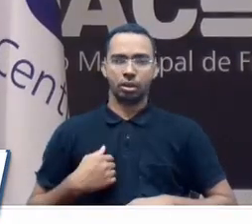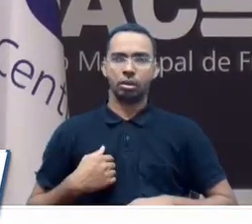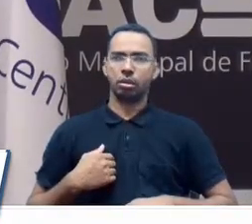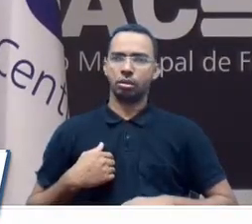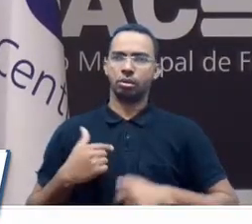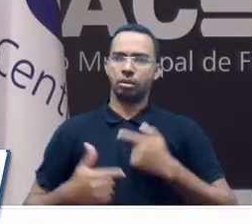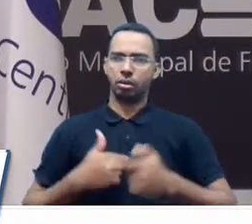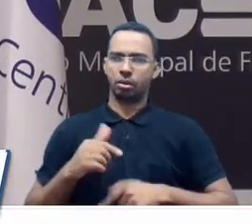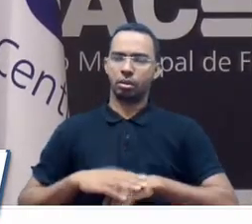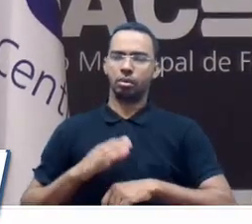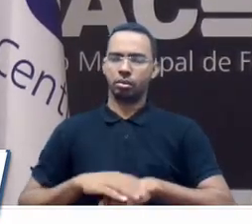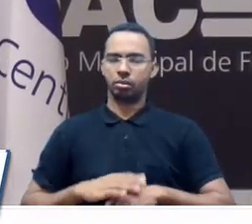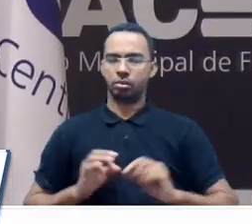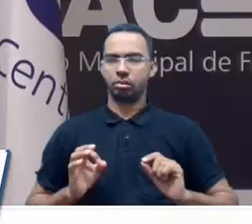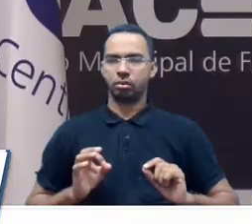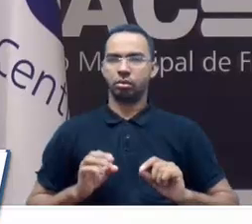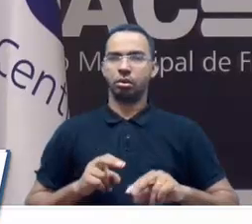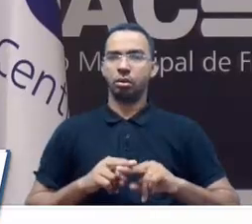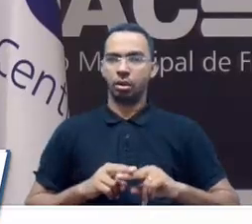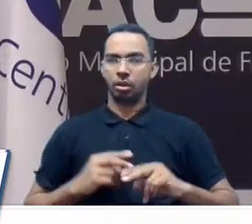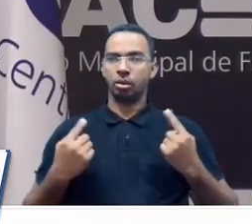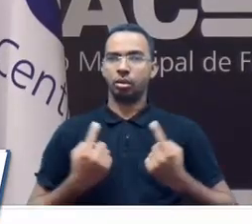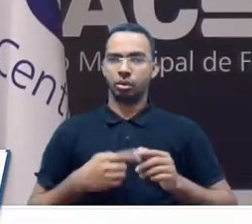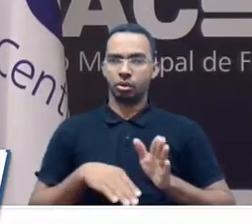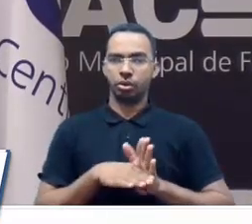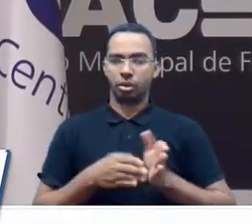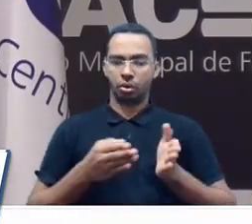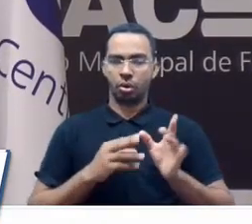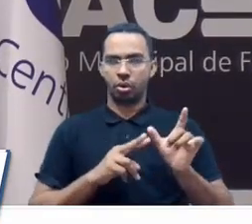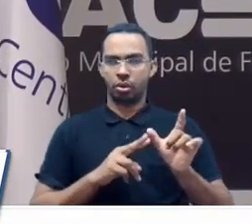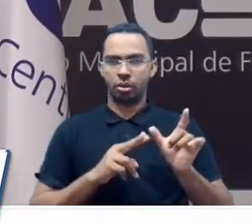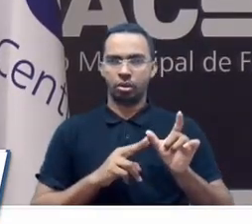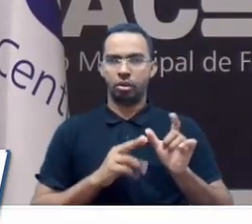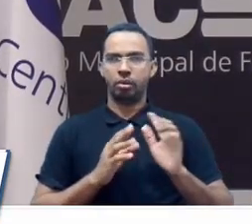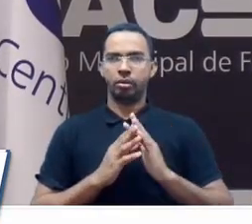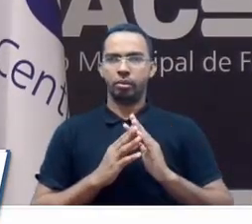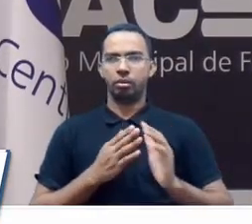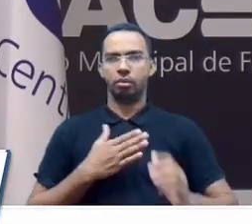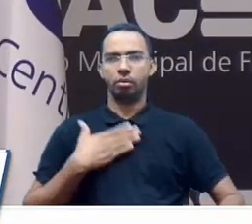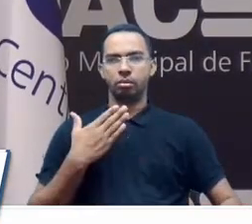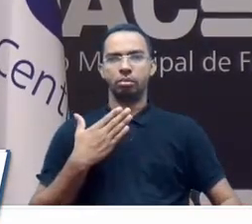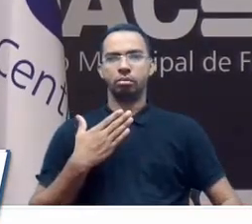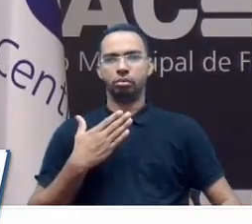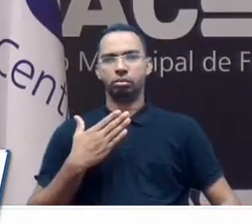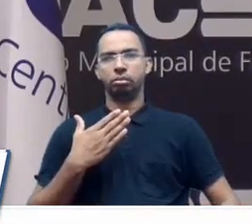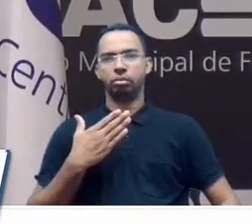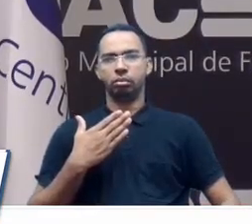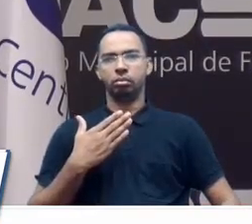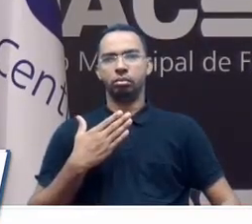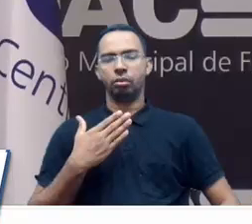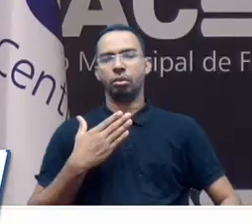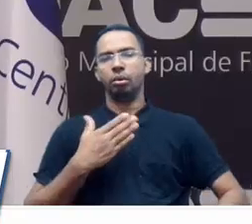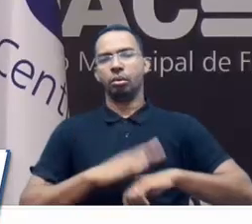situação. Porém, quando eu cheguei aqui na Câmara, eu me deparei com uma situação, com